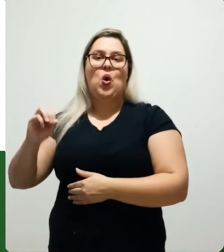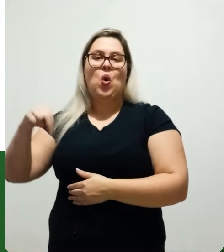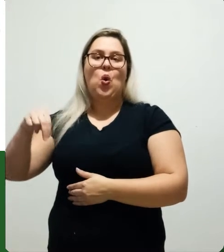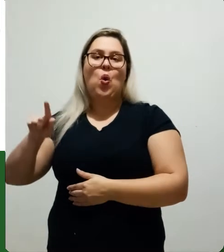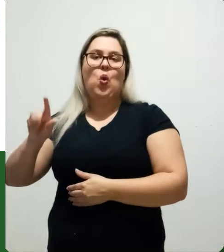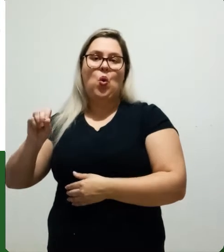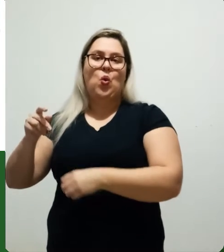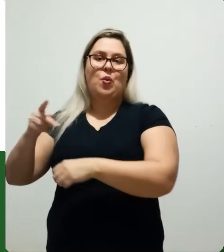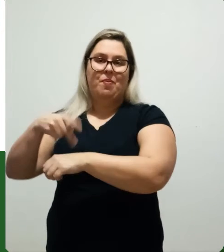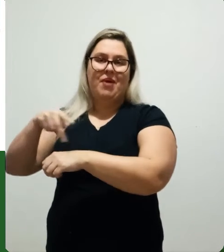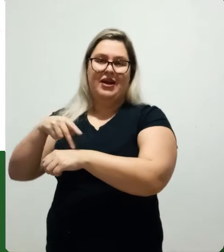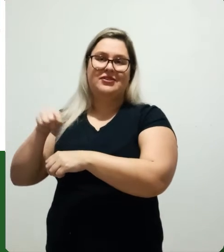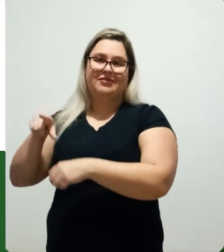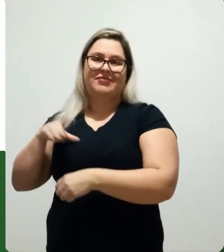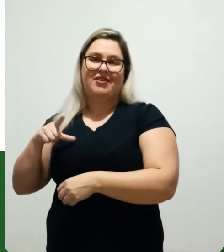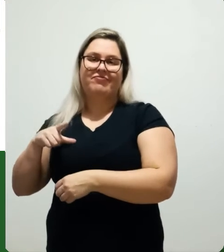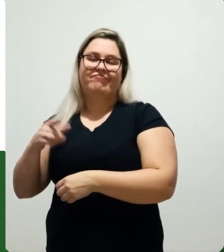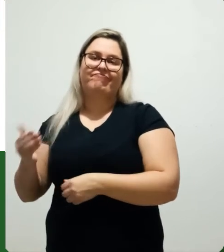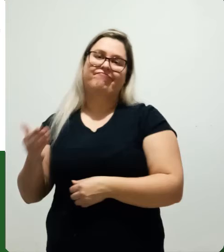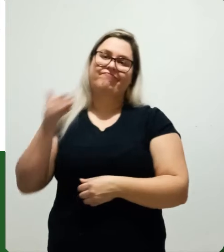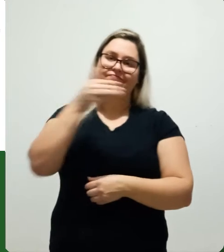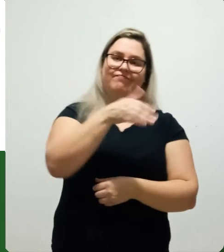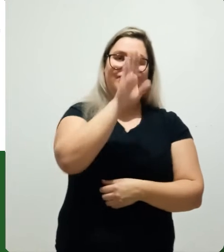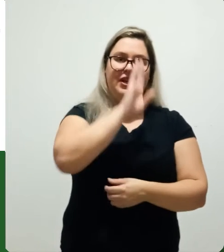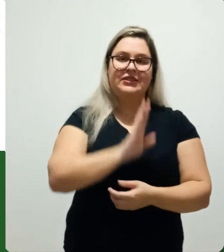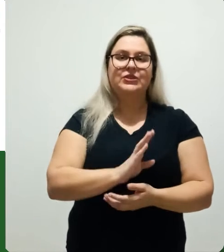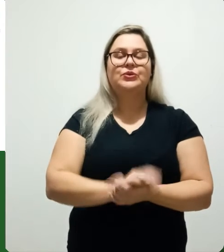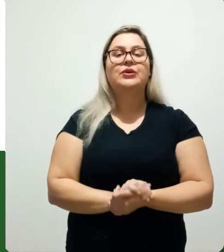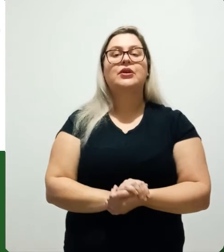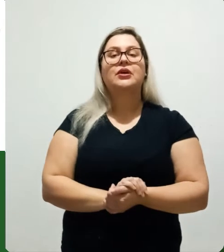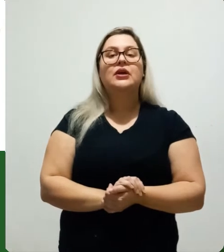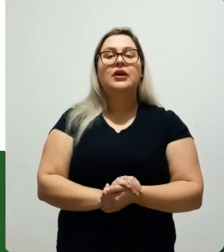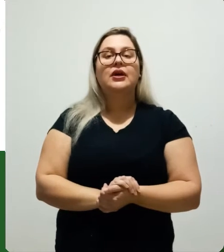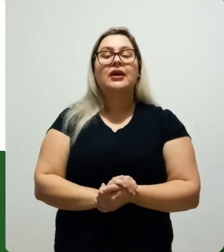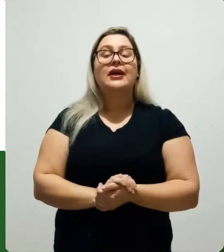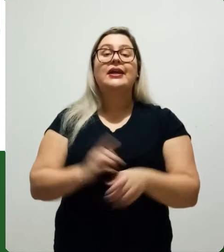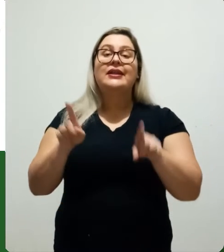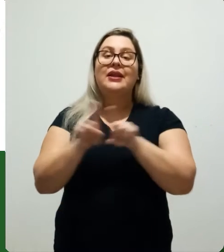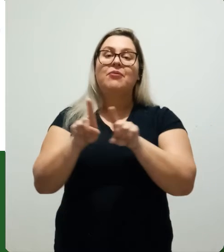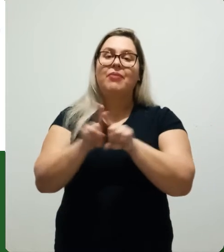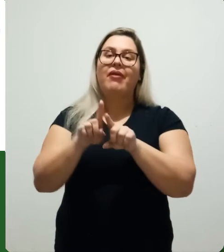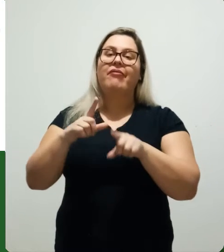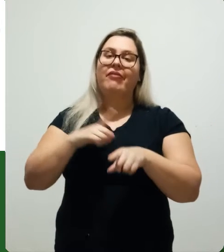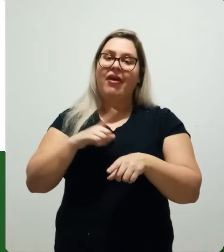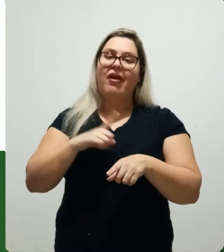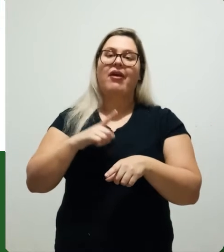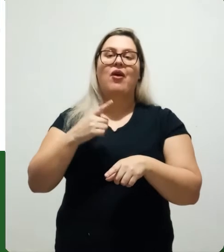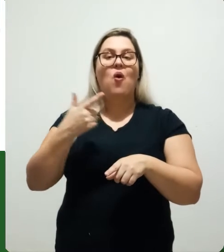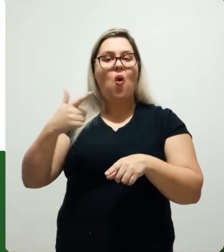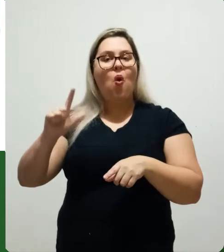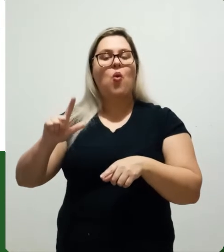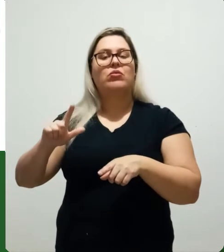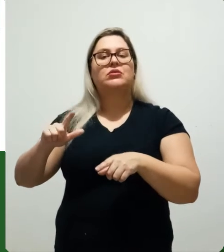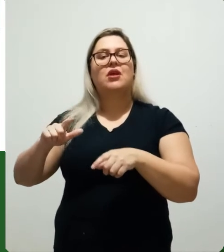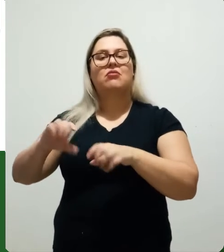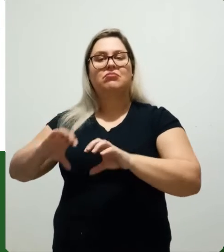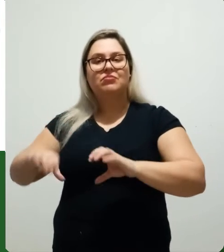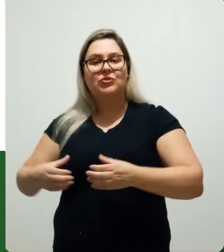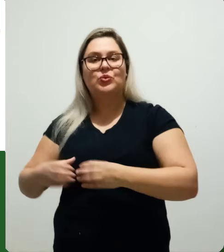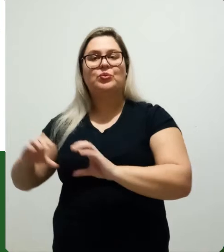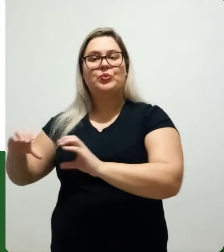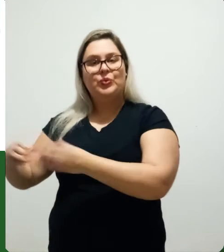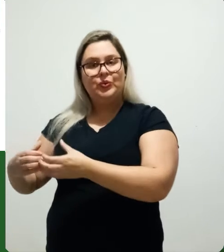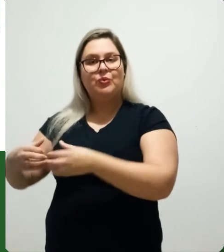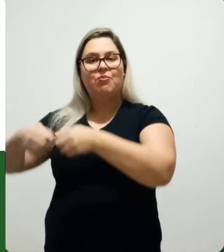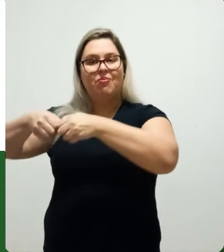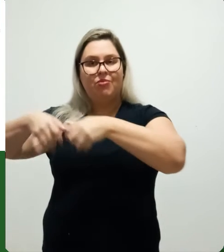vem principalmente o reino do Congo. Tá? Além disso, há uma outra subdivisão que era feita dos escravos a